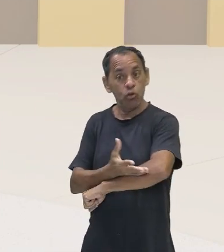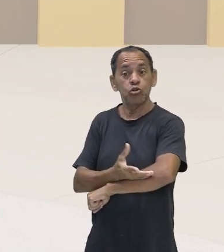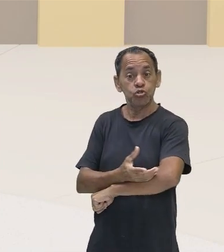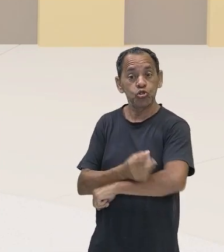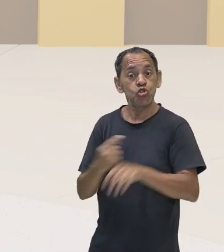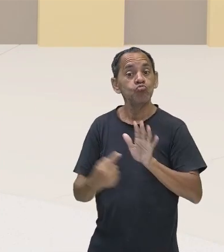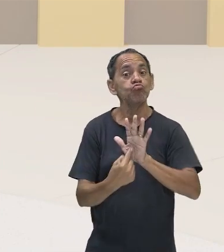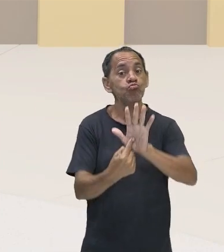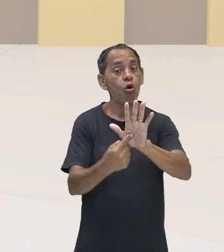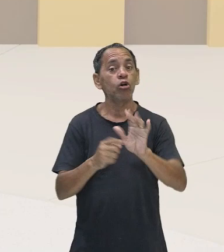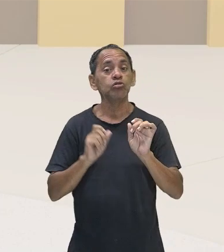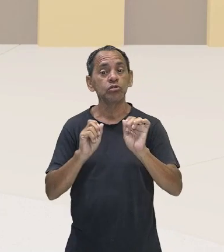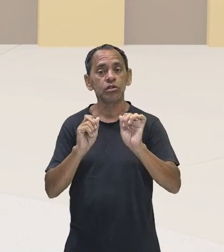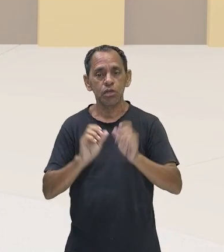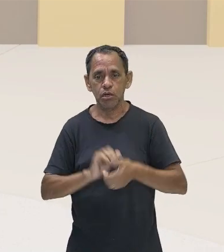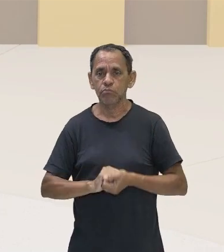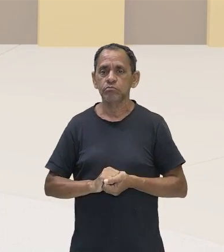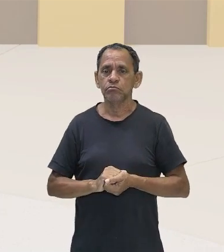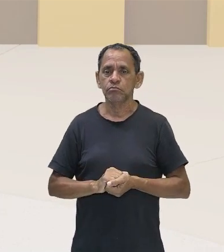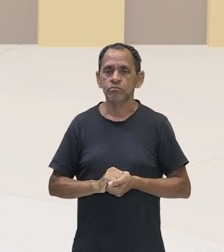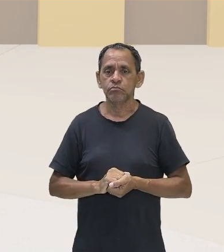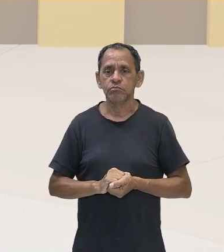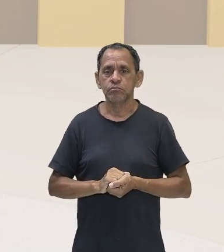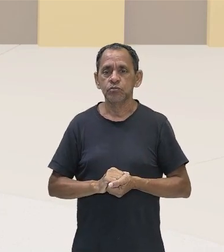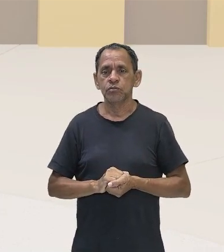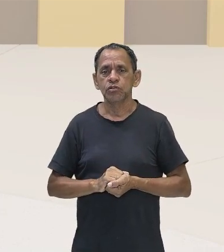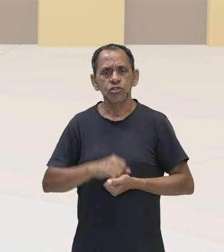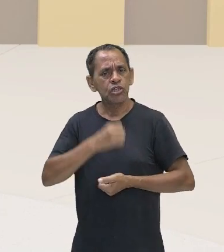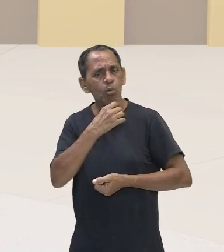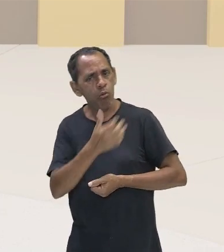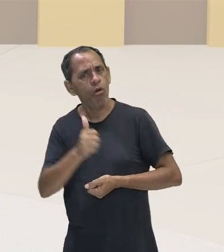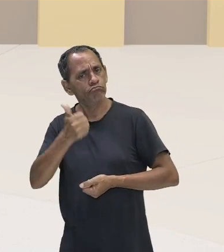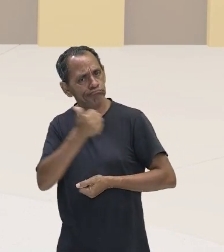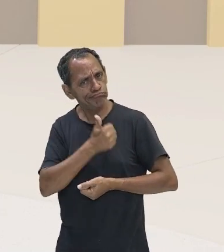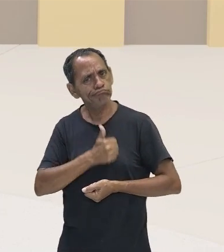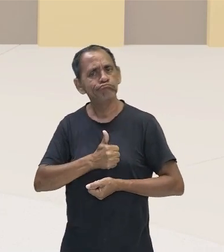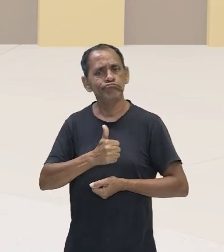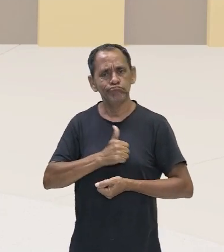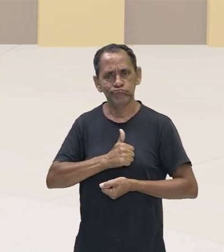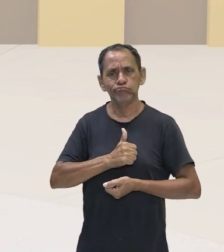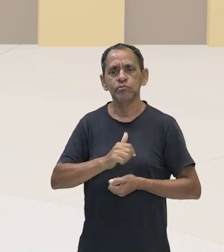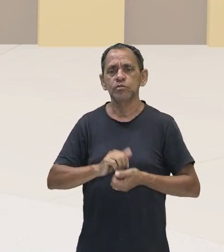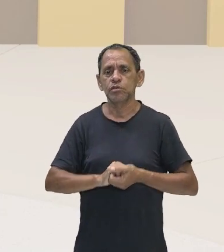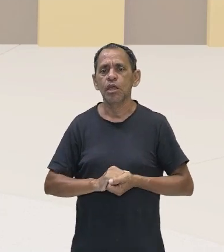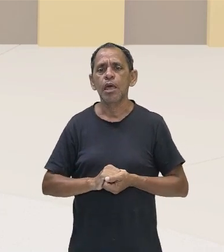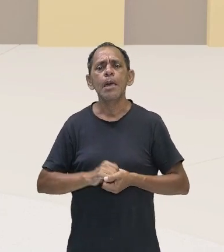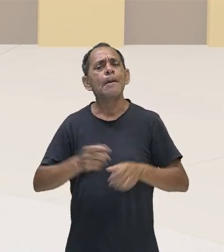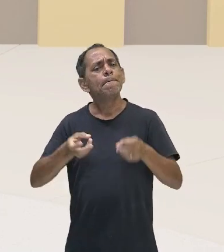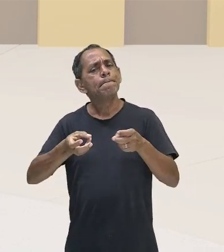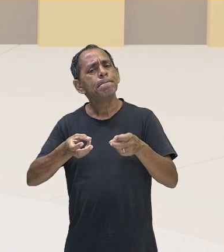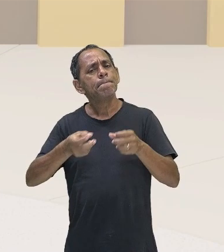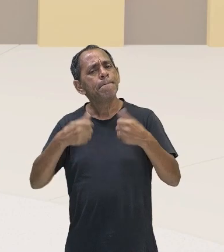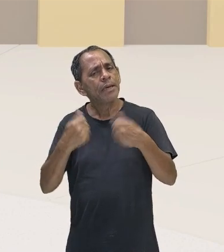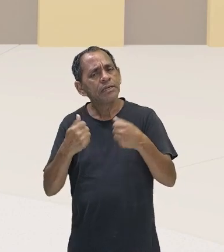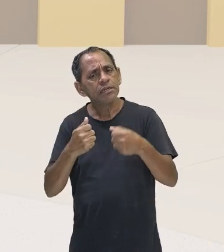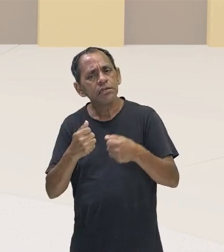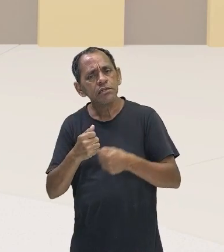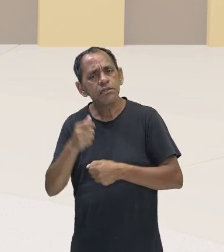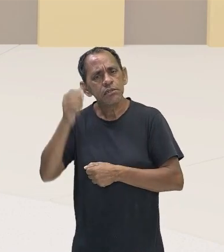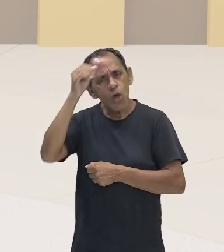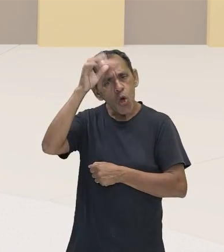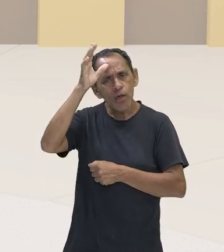para validar ou não uma emoção, nós precisamos reconhecer cada uma delas.